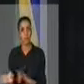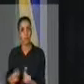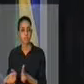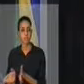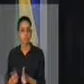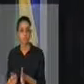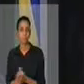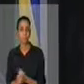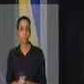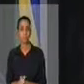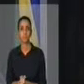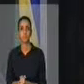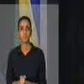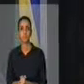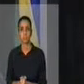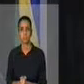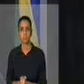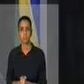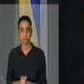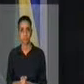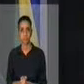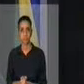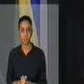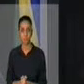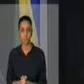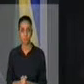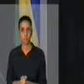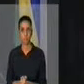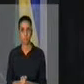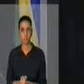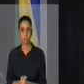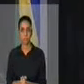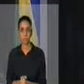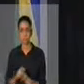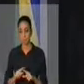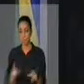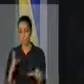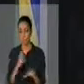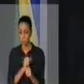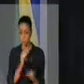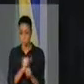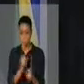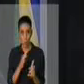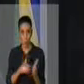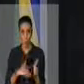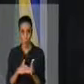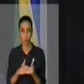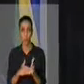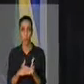demandas judiciais, mas, na verdade, o gasto total